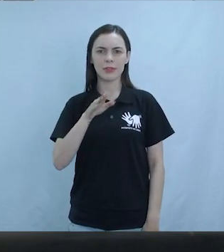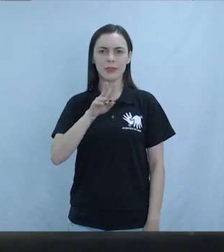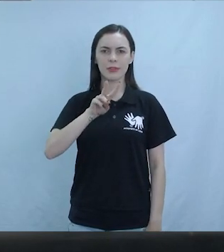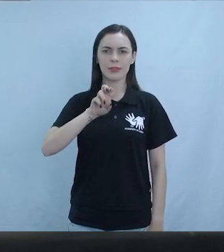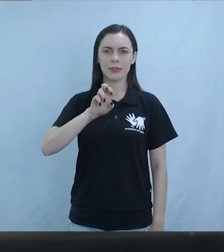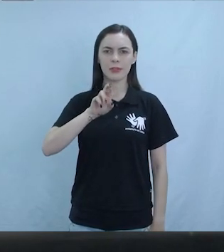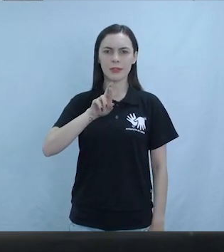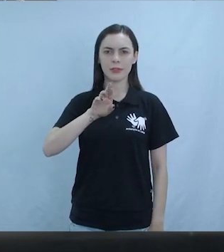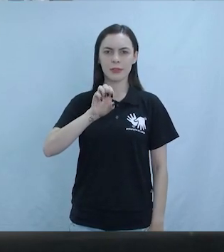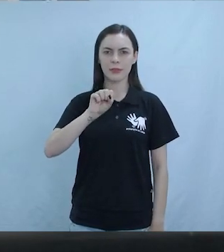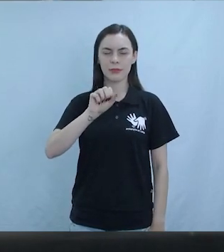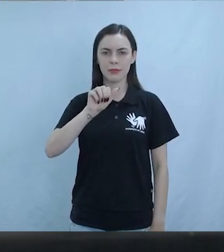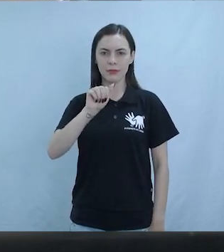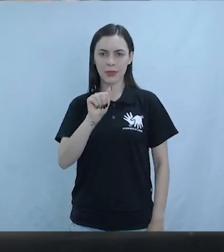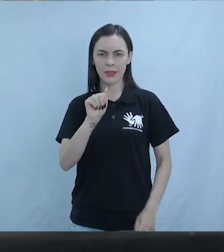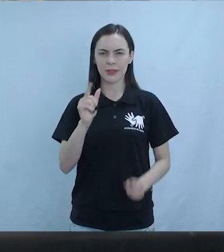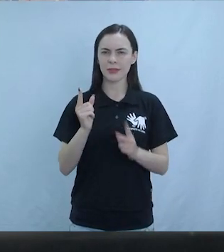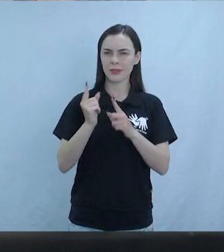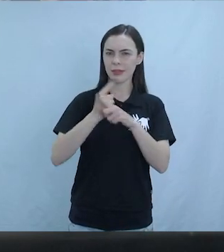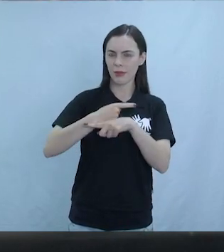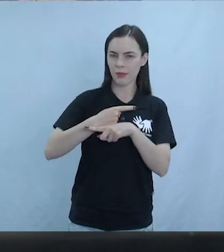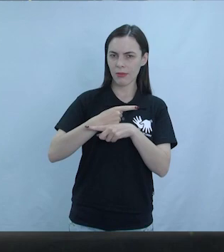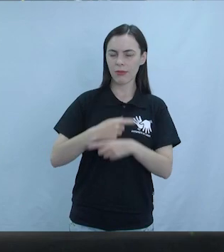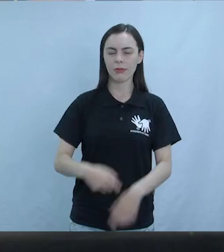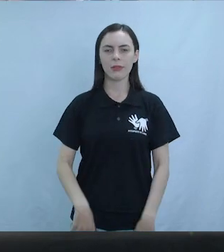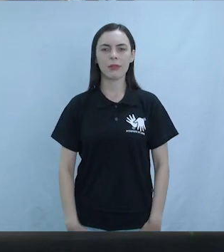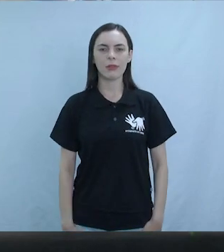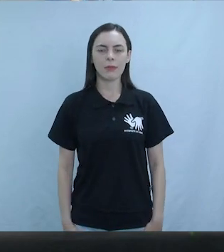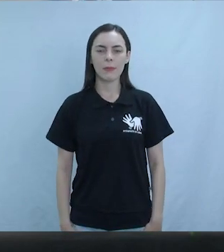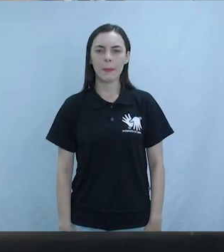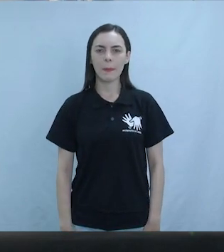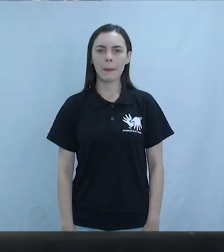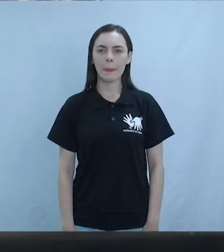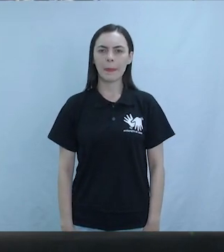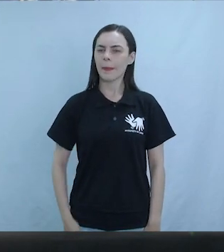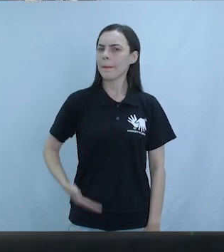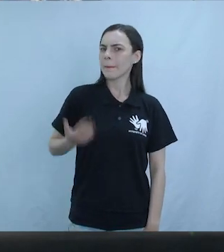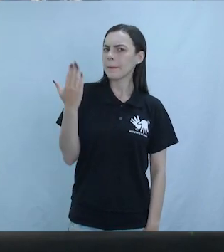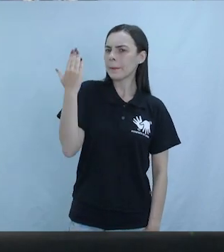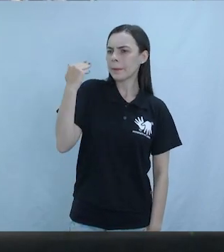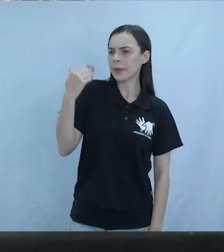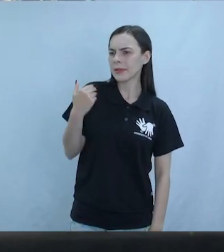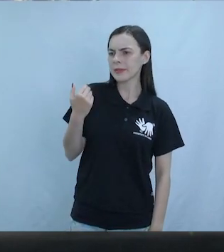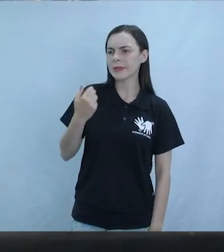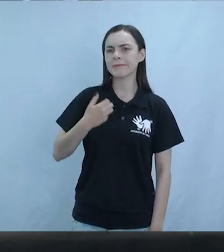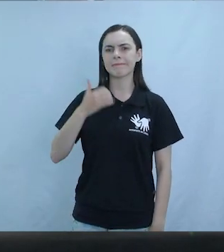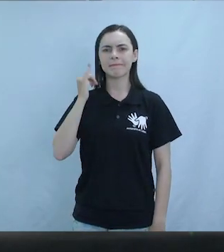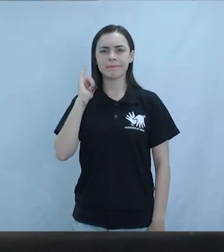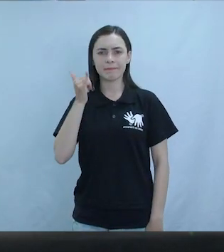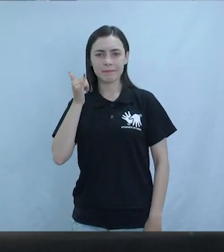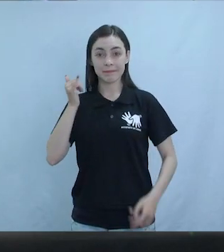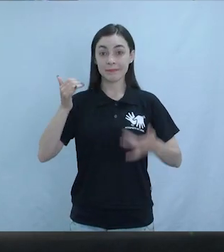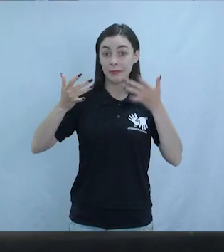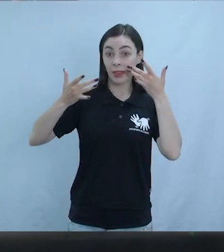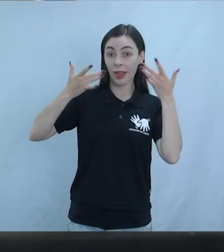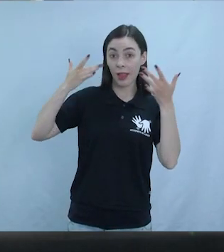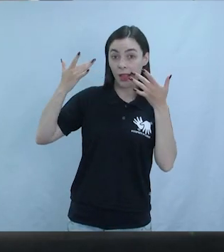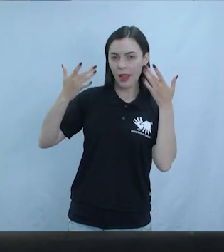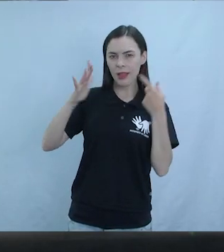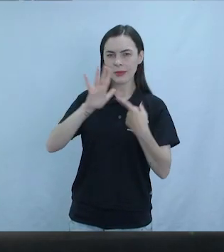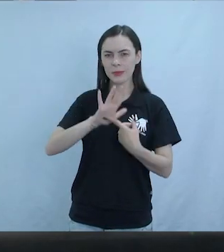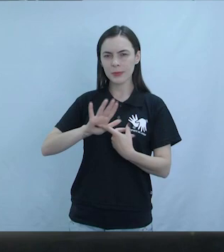ao Contrário. Só que naquele dia, a gente... contou, a gente leu, a gente encenou